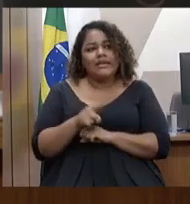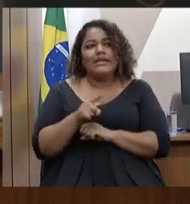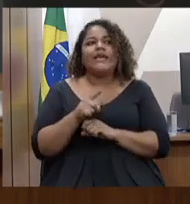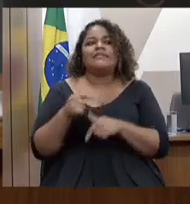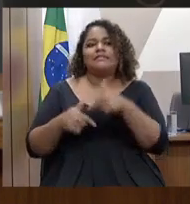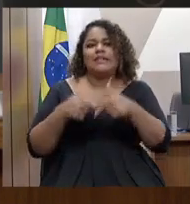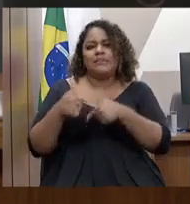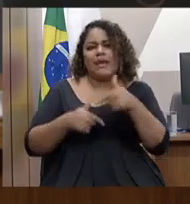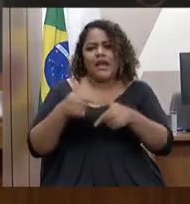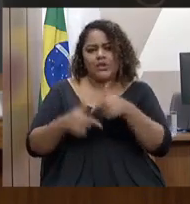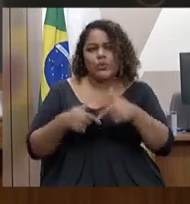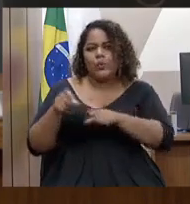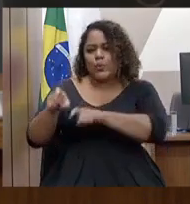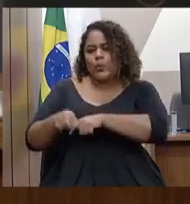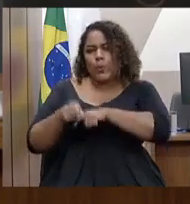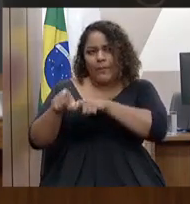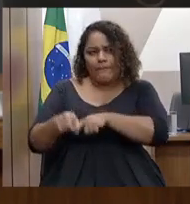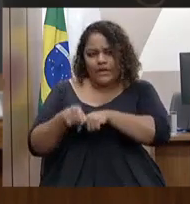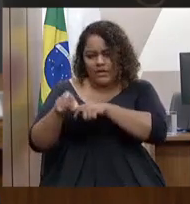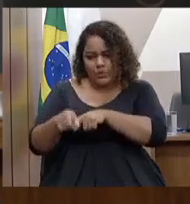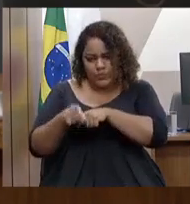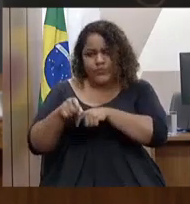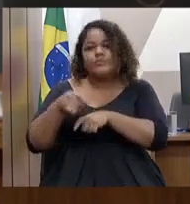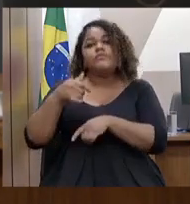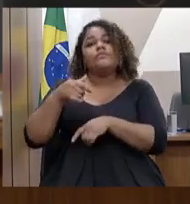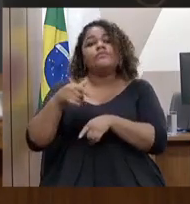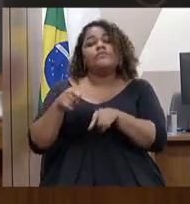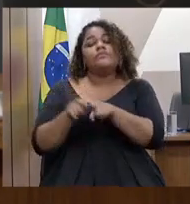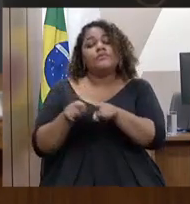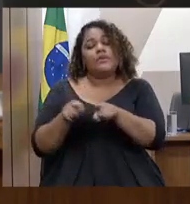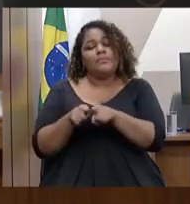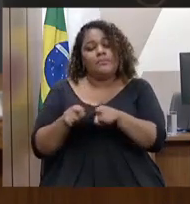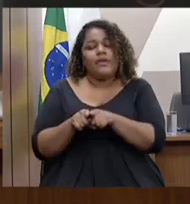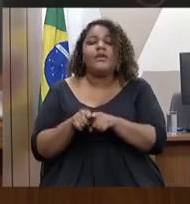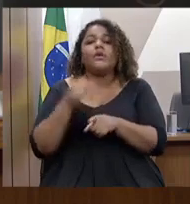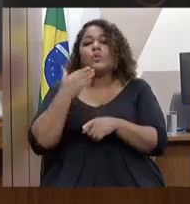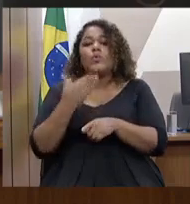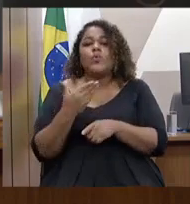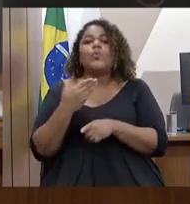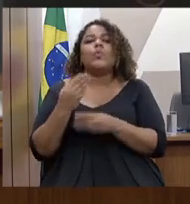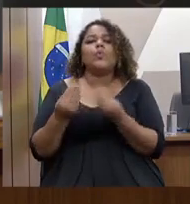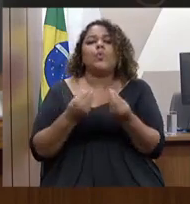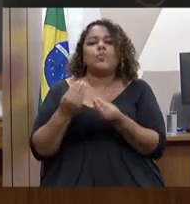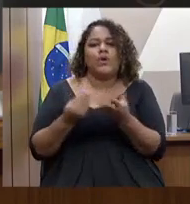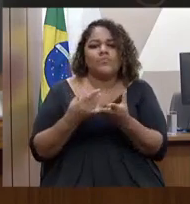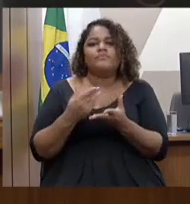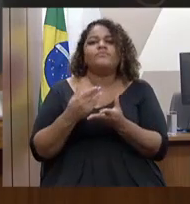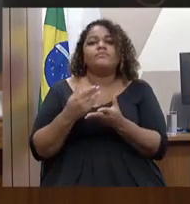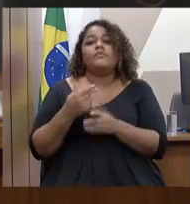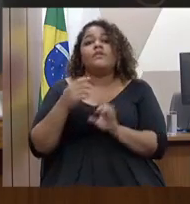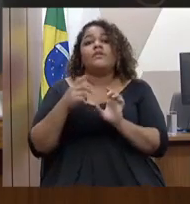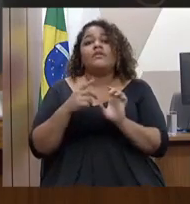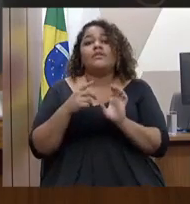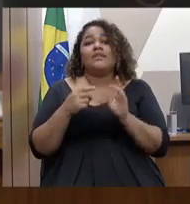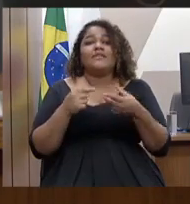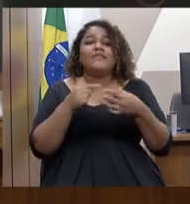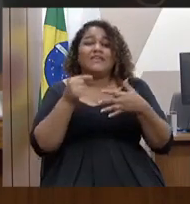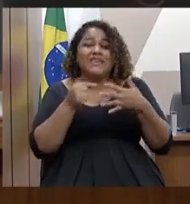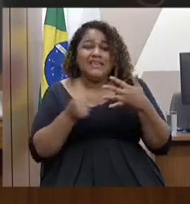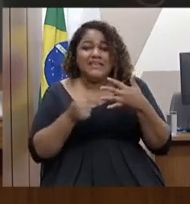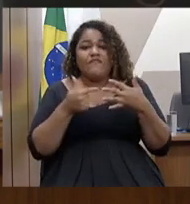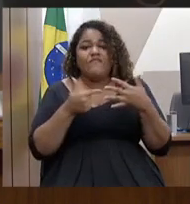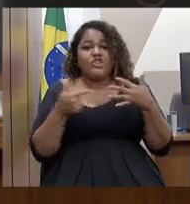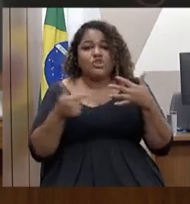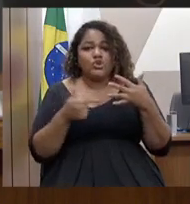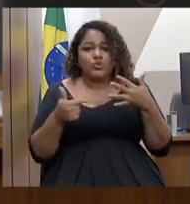a melhoria da sua condição social de trabalho e tem 22 redução dos riscos inerentes ao trabalho Por